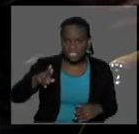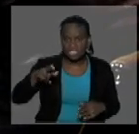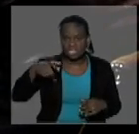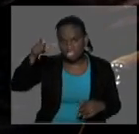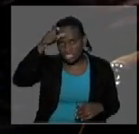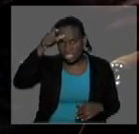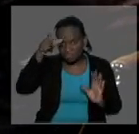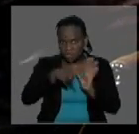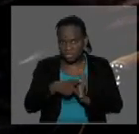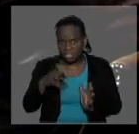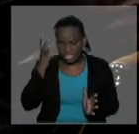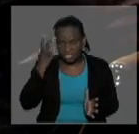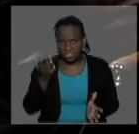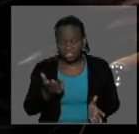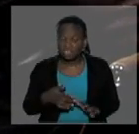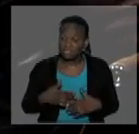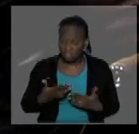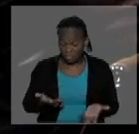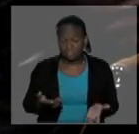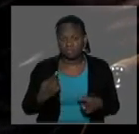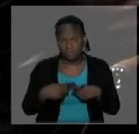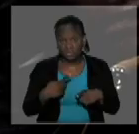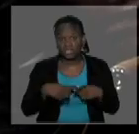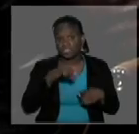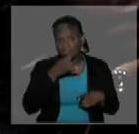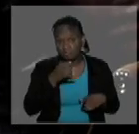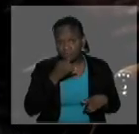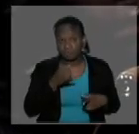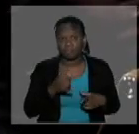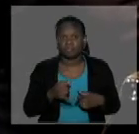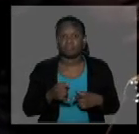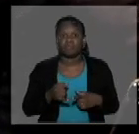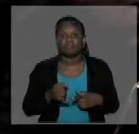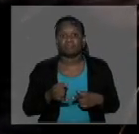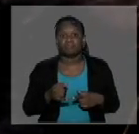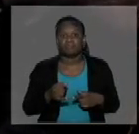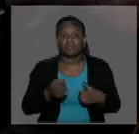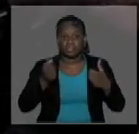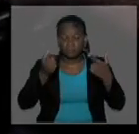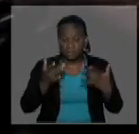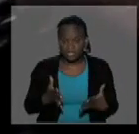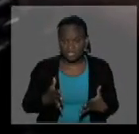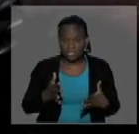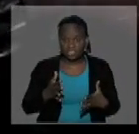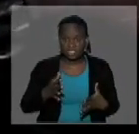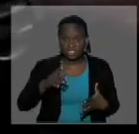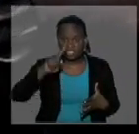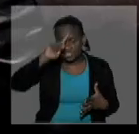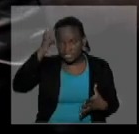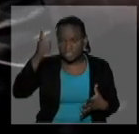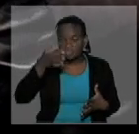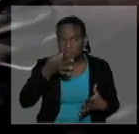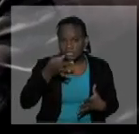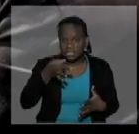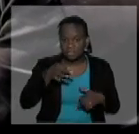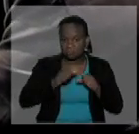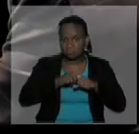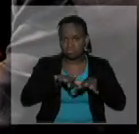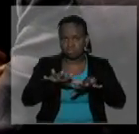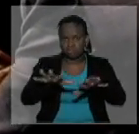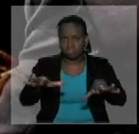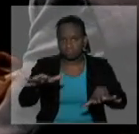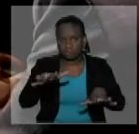religiões afro-brasileiras? Isso sim, porque, por exemplo, quando a gente fala do arrastão ideológico, uma coisa que